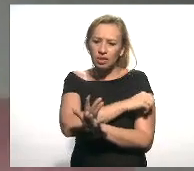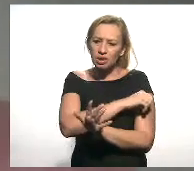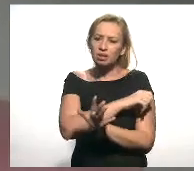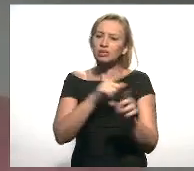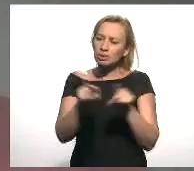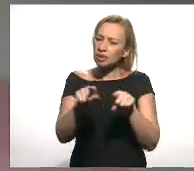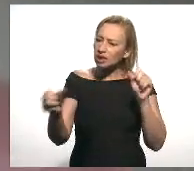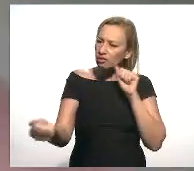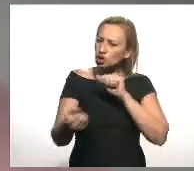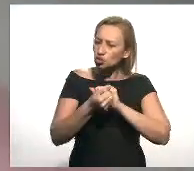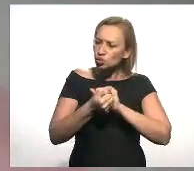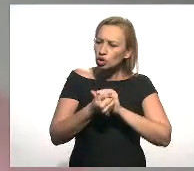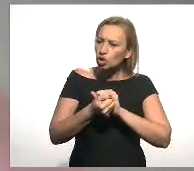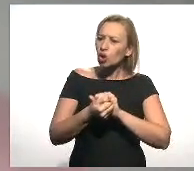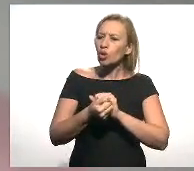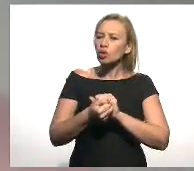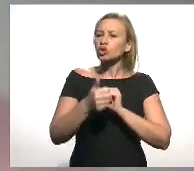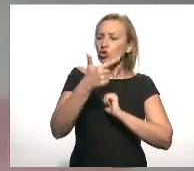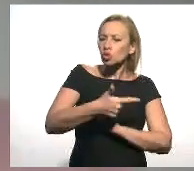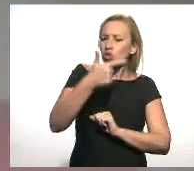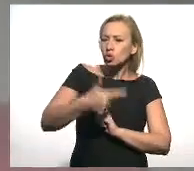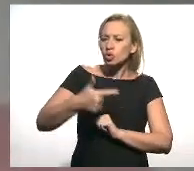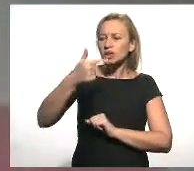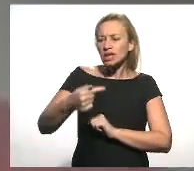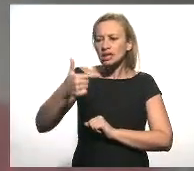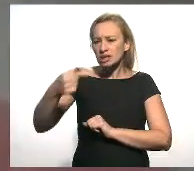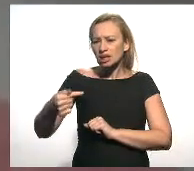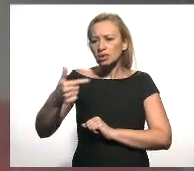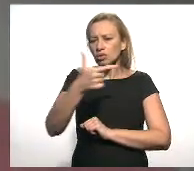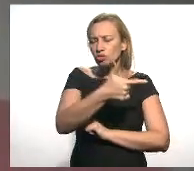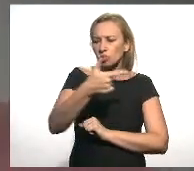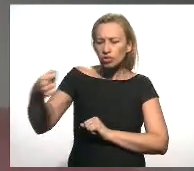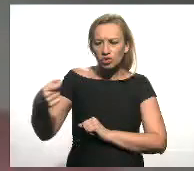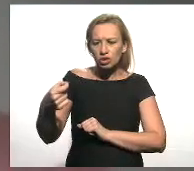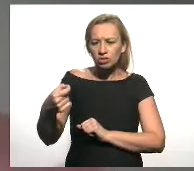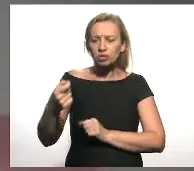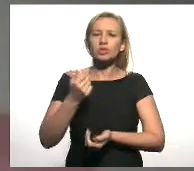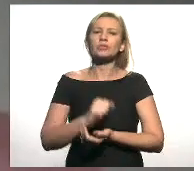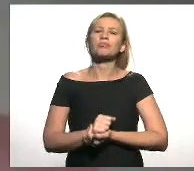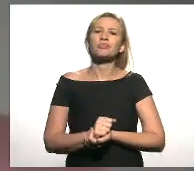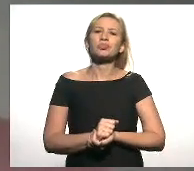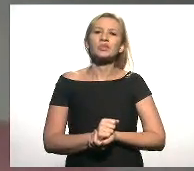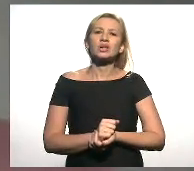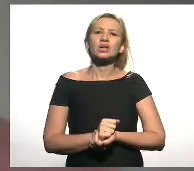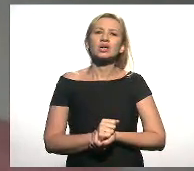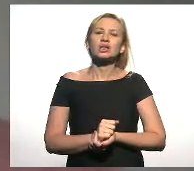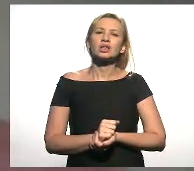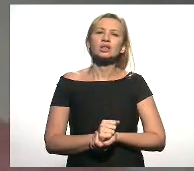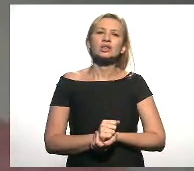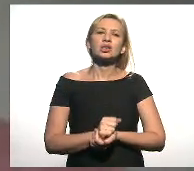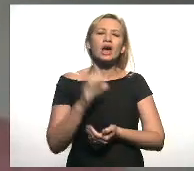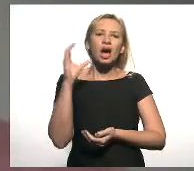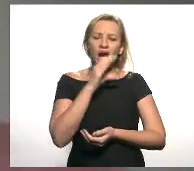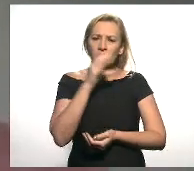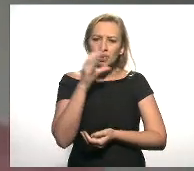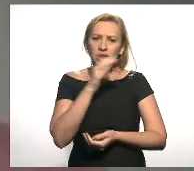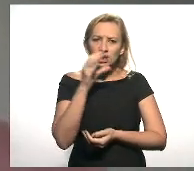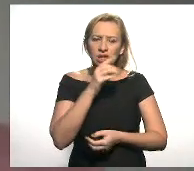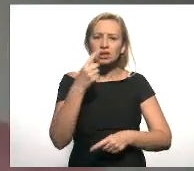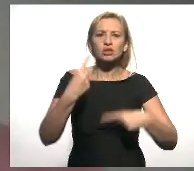coautora. Era o projeto de lei 2277-2020, que tratava das medidas emergenciais de política